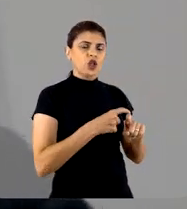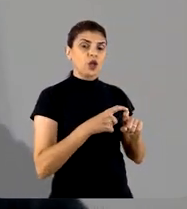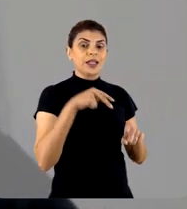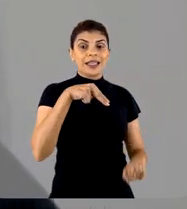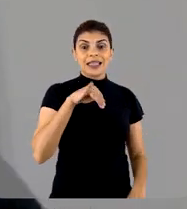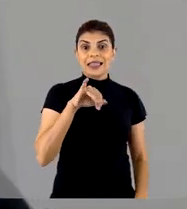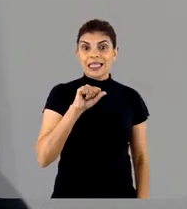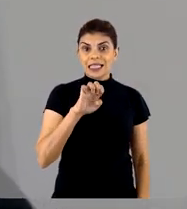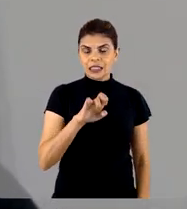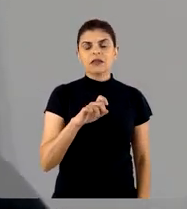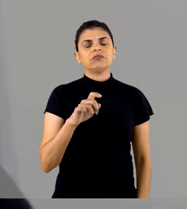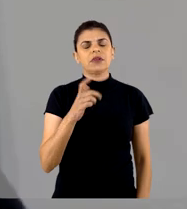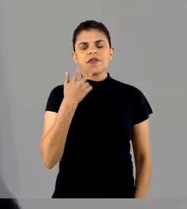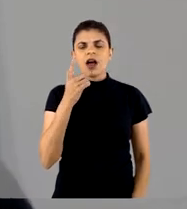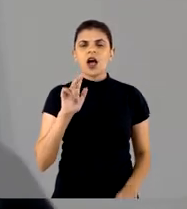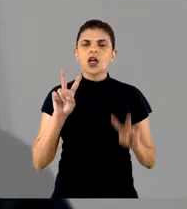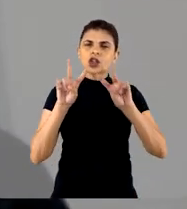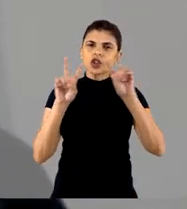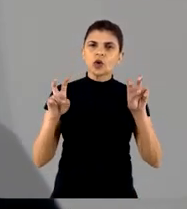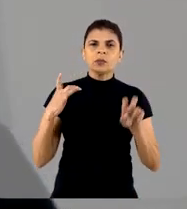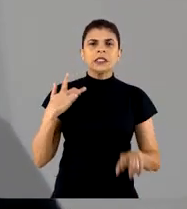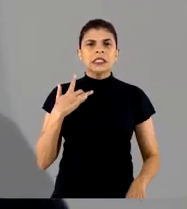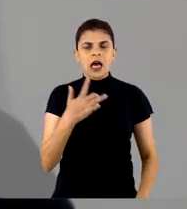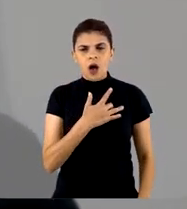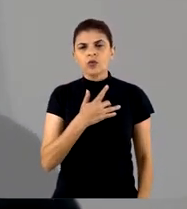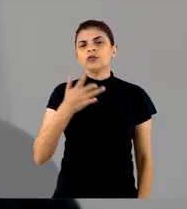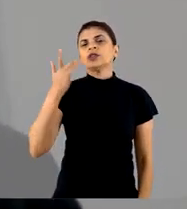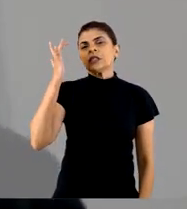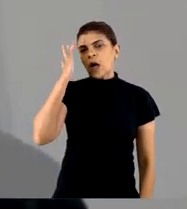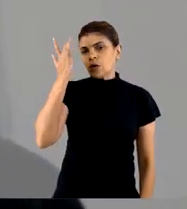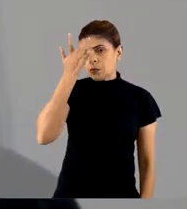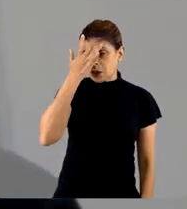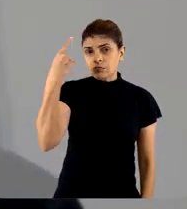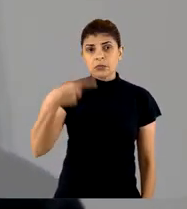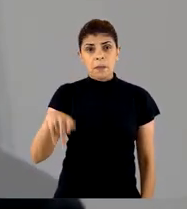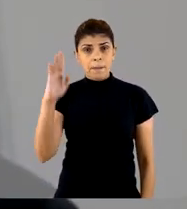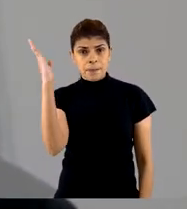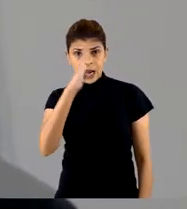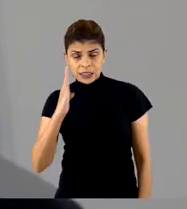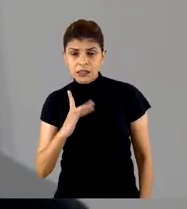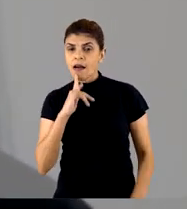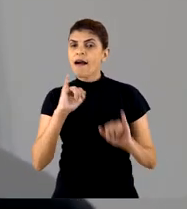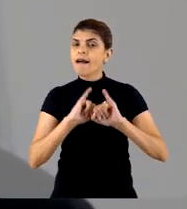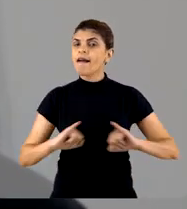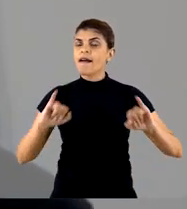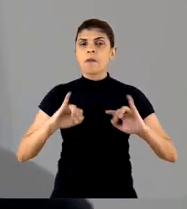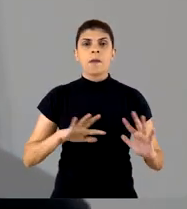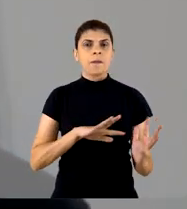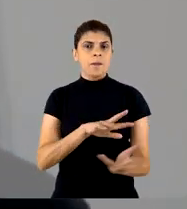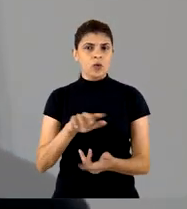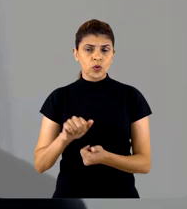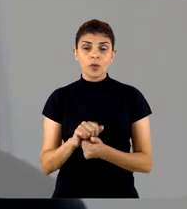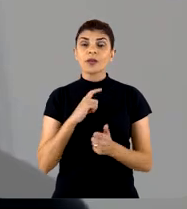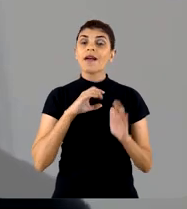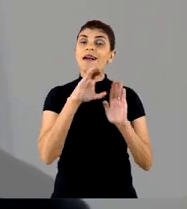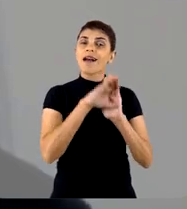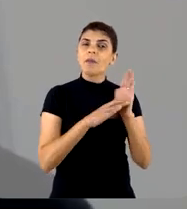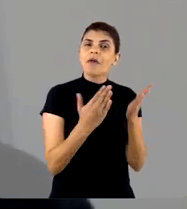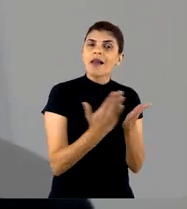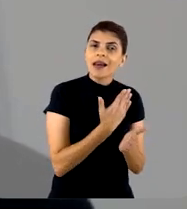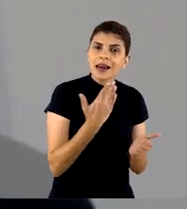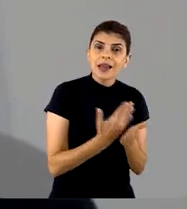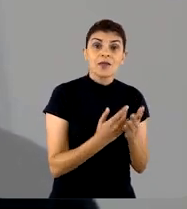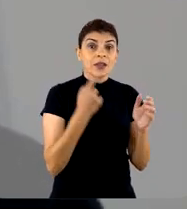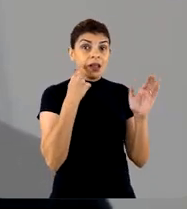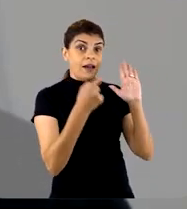muito importante para a história da saúde mental no Brasil, na campanha antimanicomial, né, e um capítulo muito